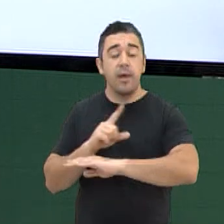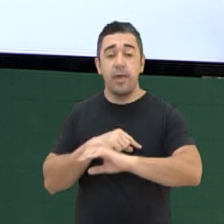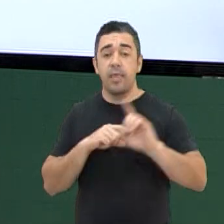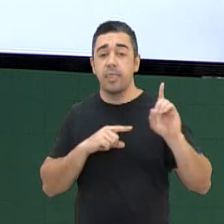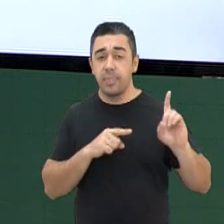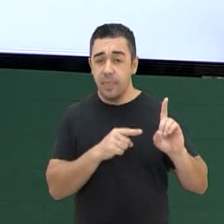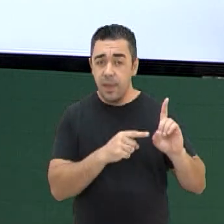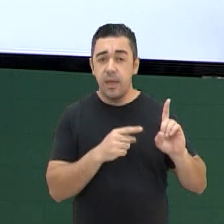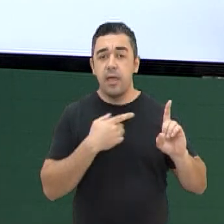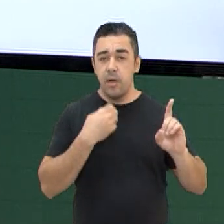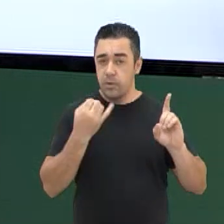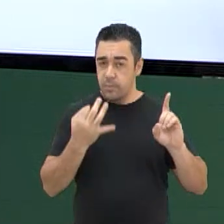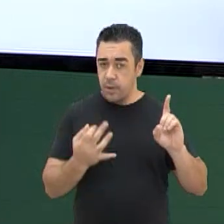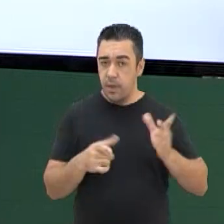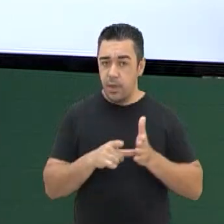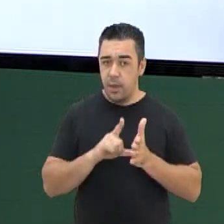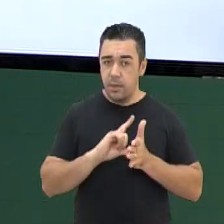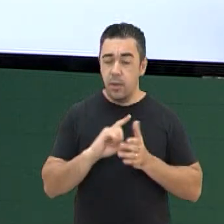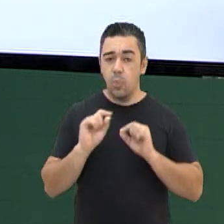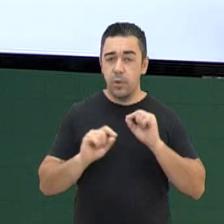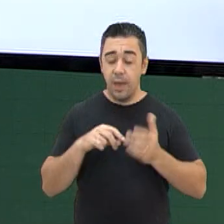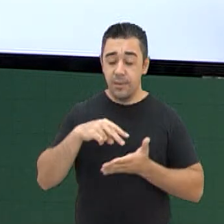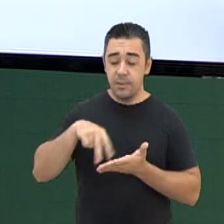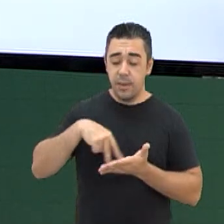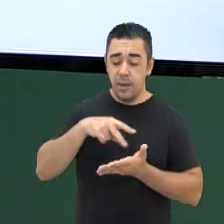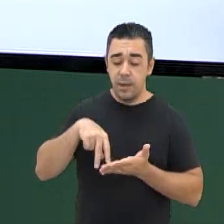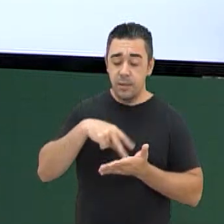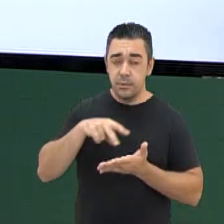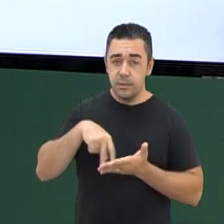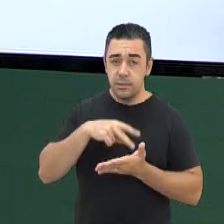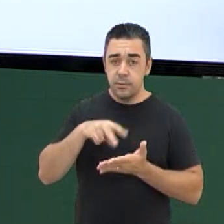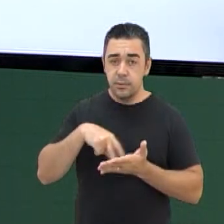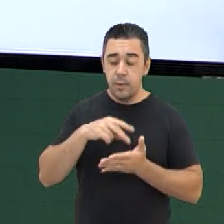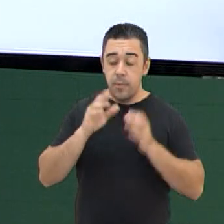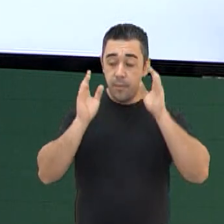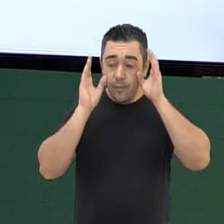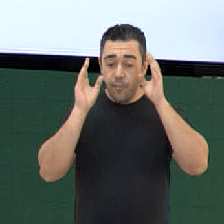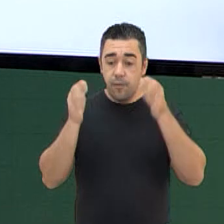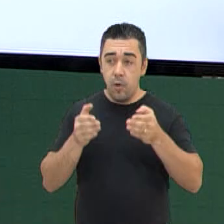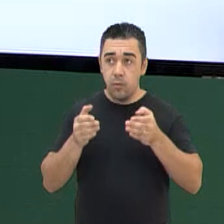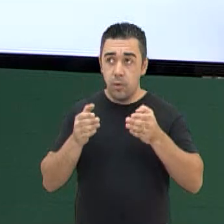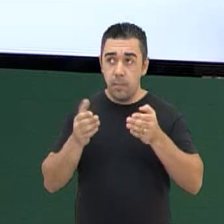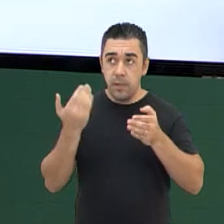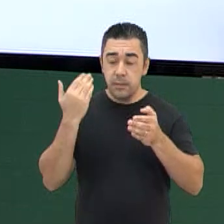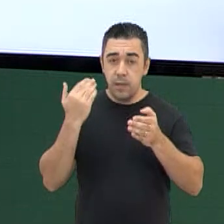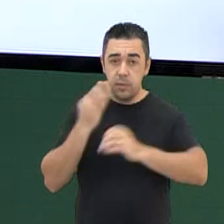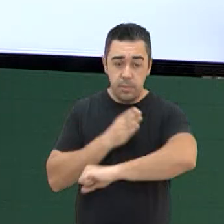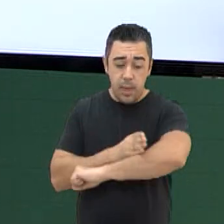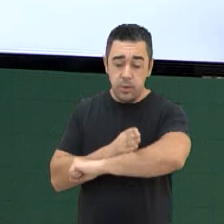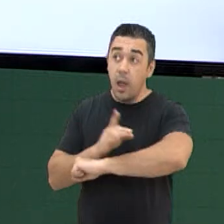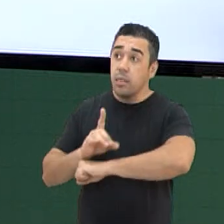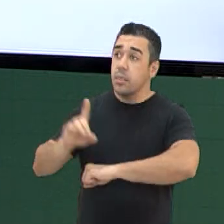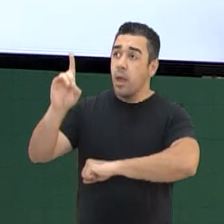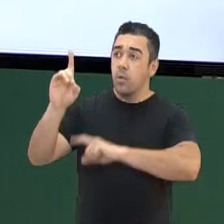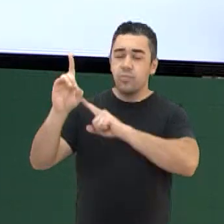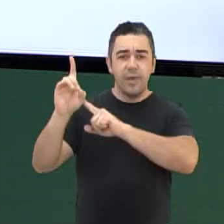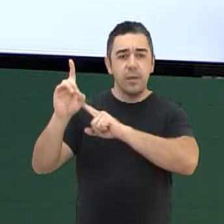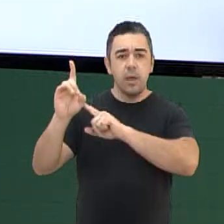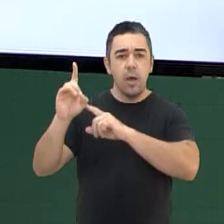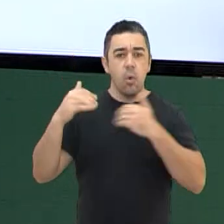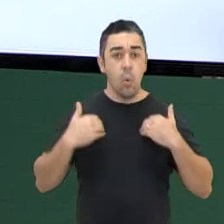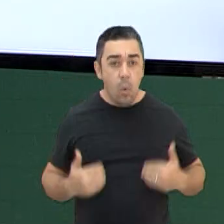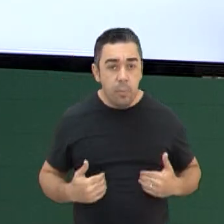Lembrem-se que foi comentado anteriormente que a dança, como foco, era Deus naquele momento histórico. Todas as